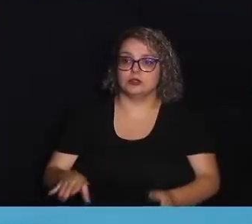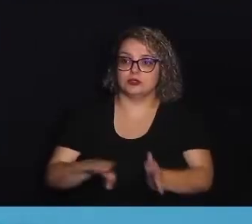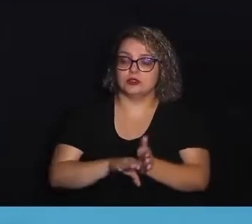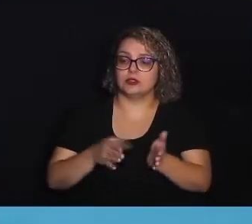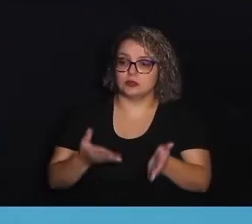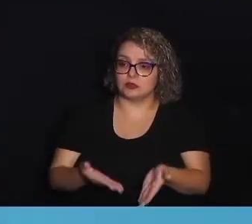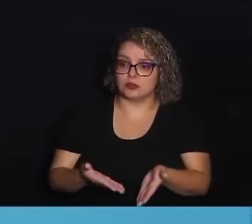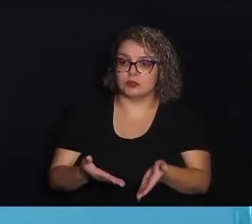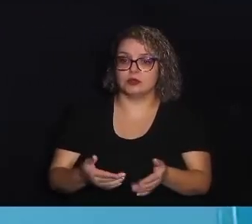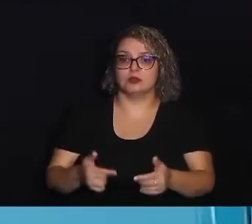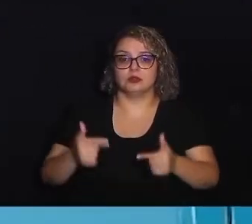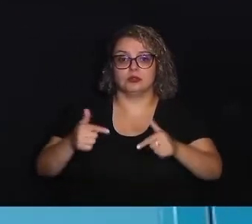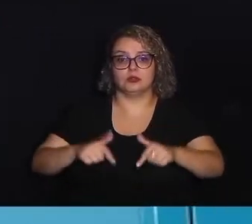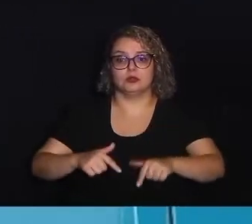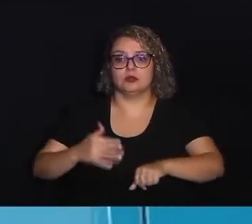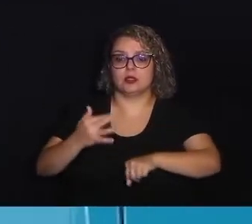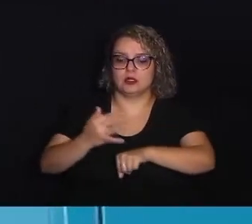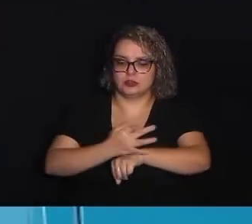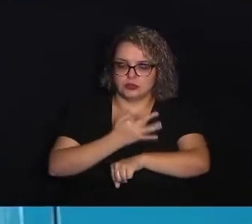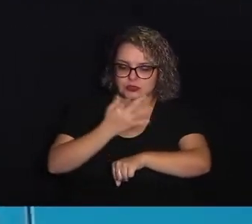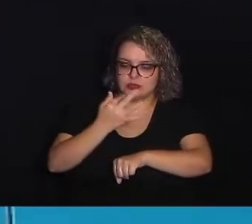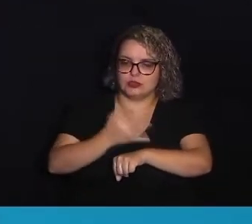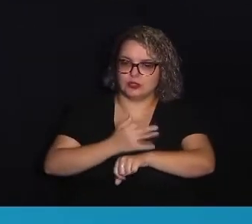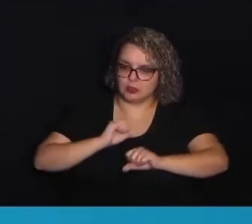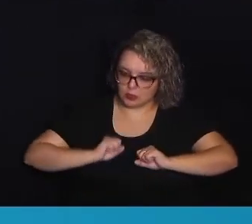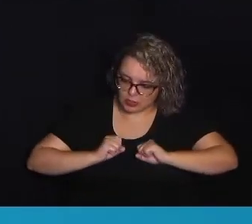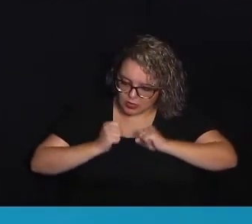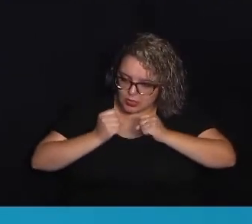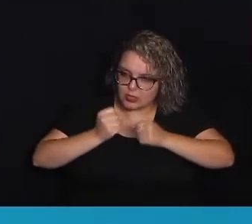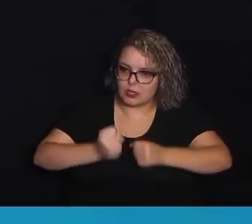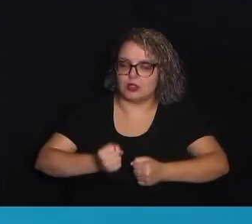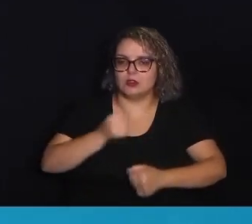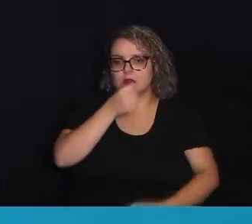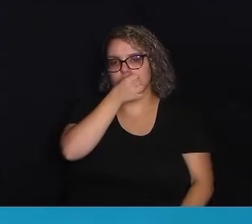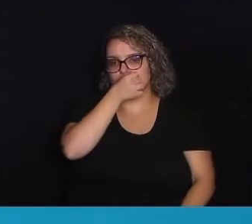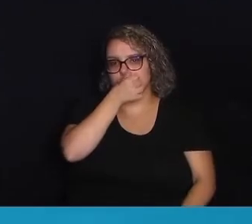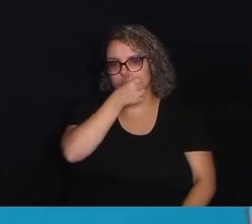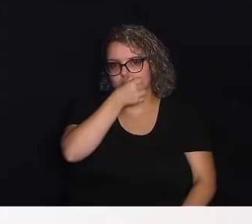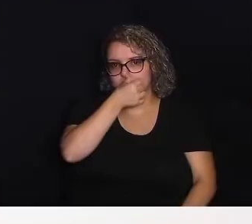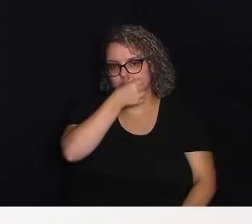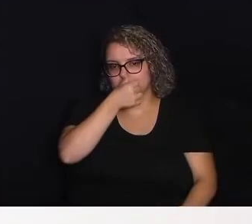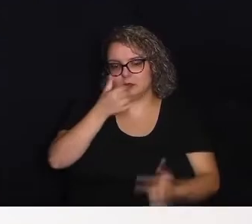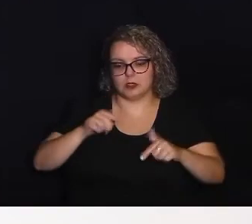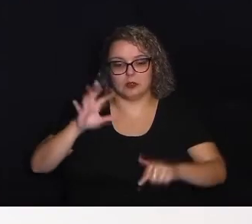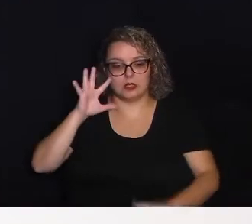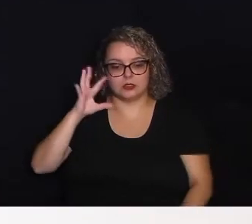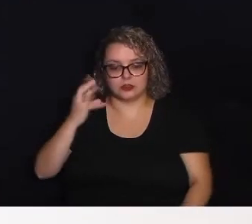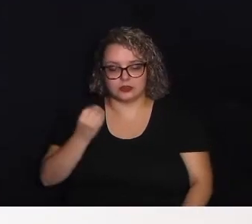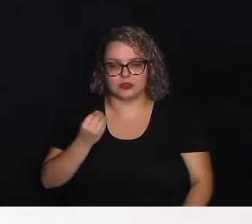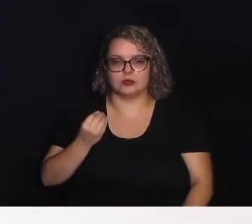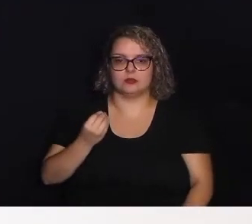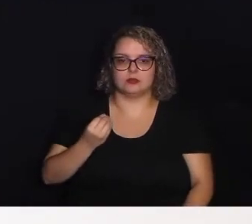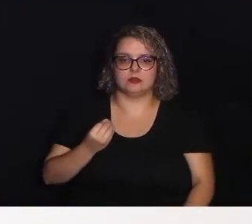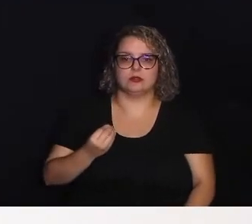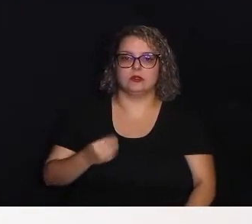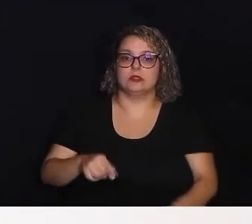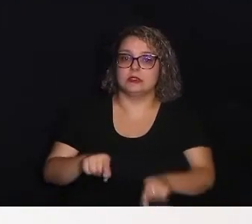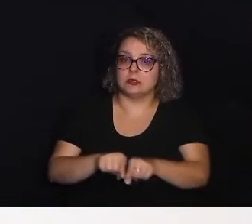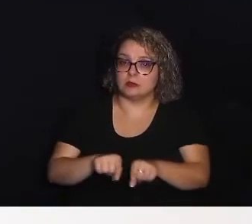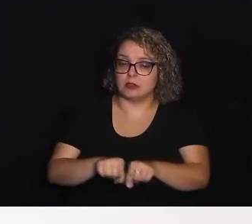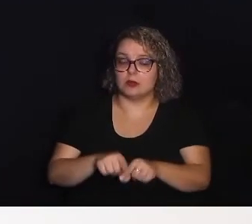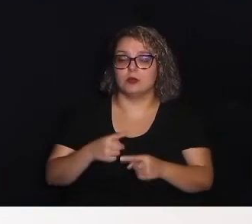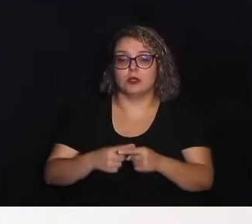e nós chegamos aqui um espaço de resistência mas é um espaço de conhecimento